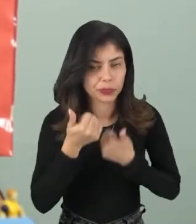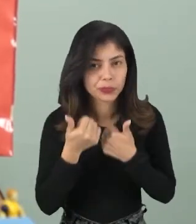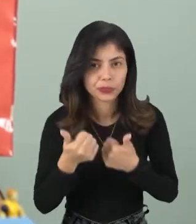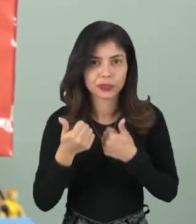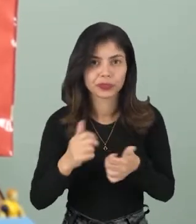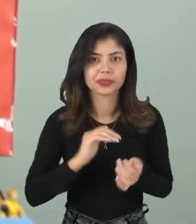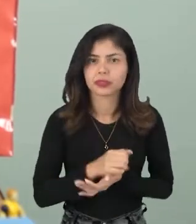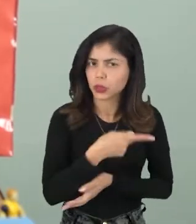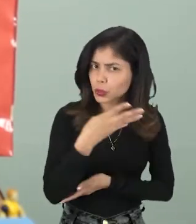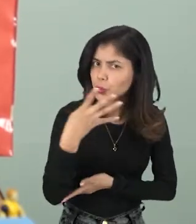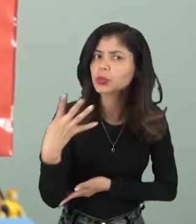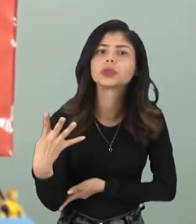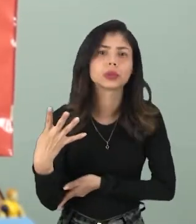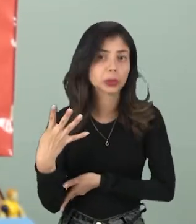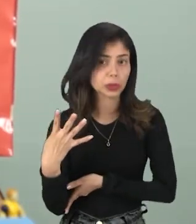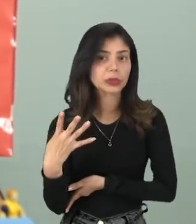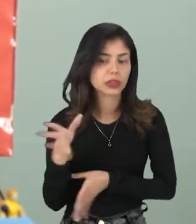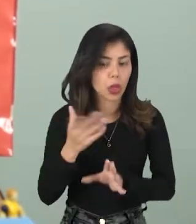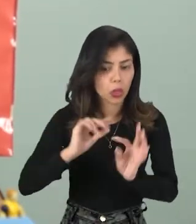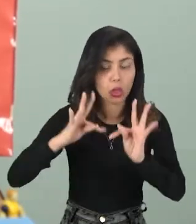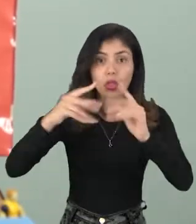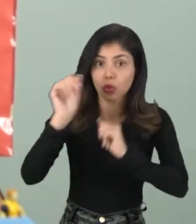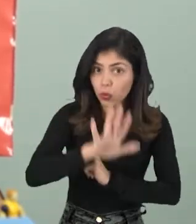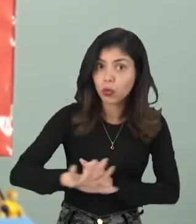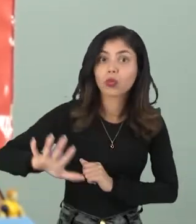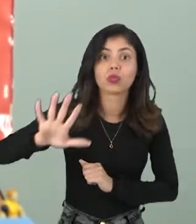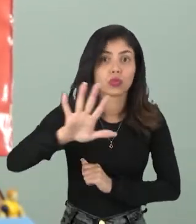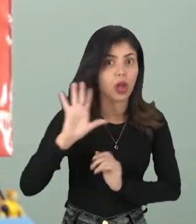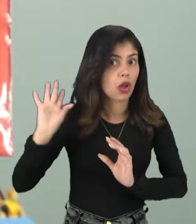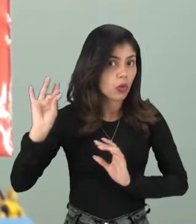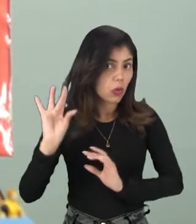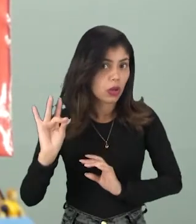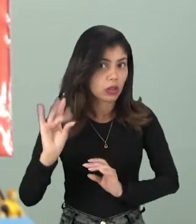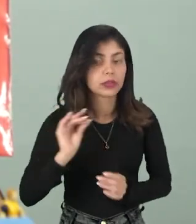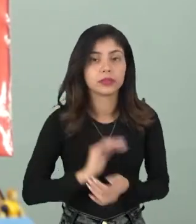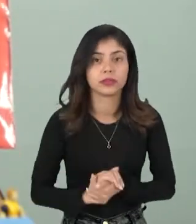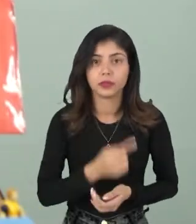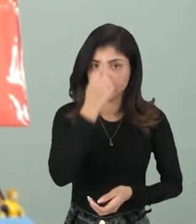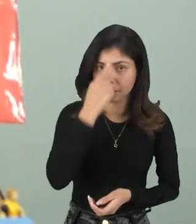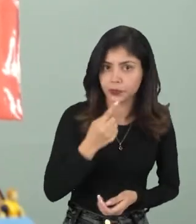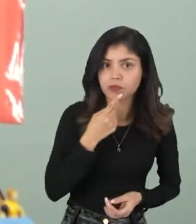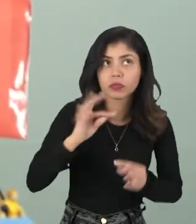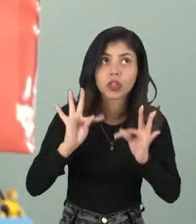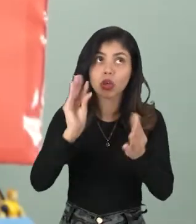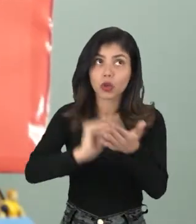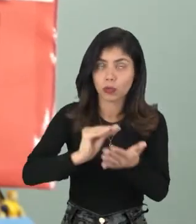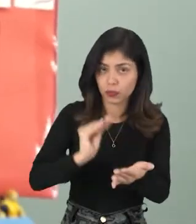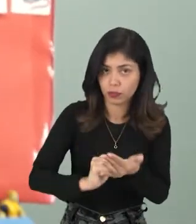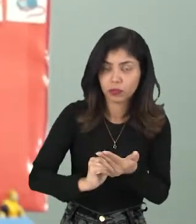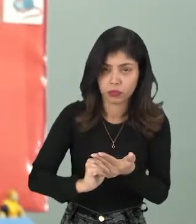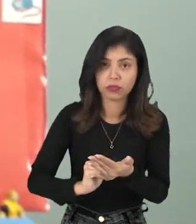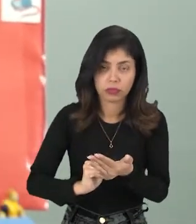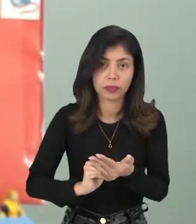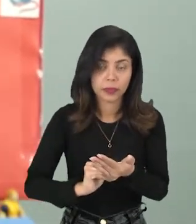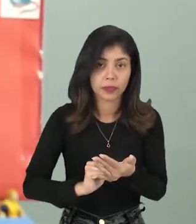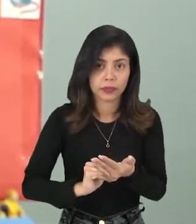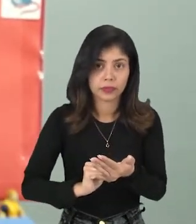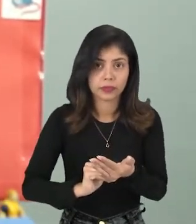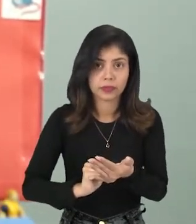bem e ele quer saber a quantidade de figurinhas ao todo então vamos colar as figurinhas restantes aqui no